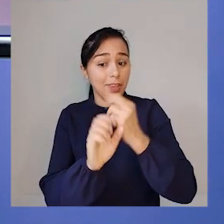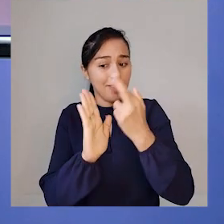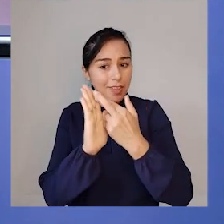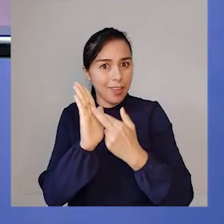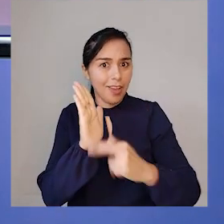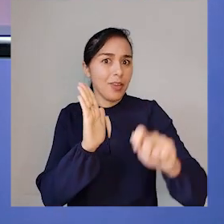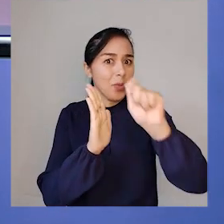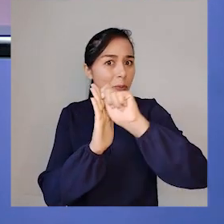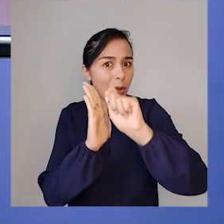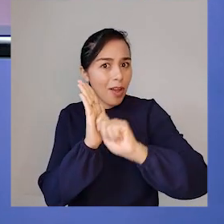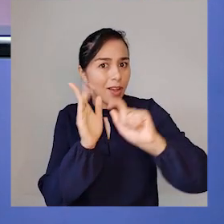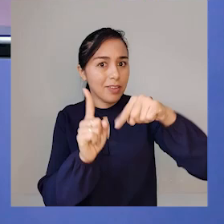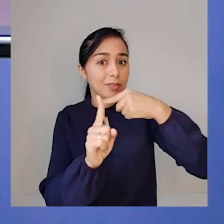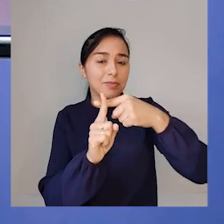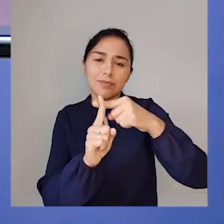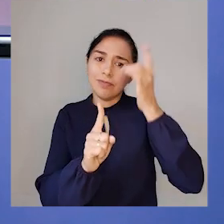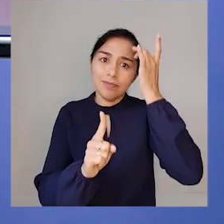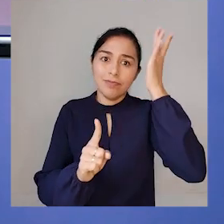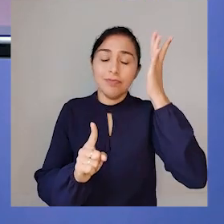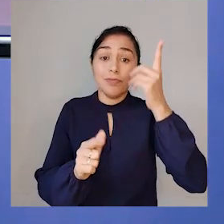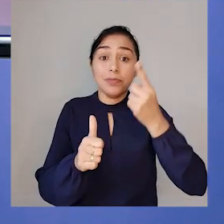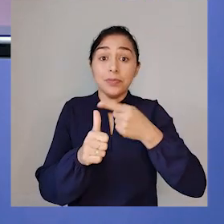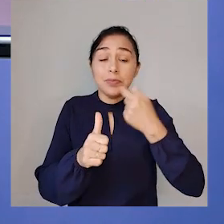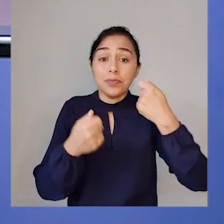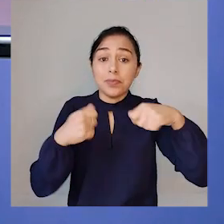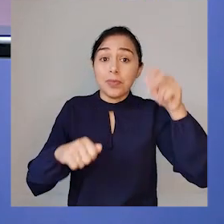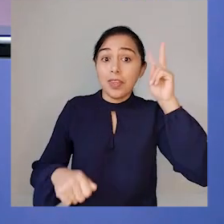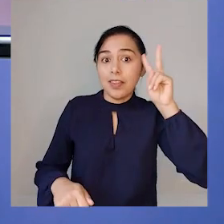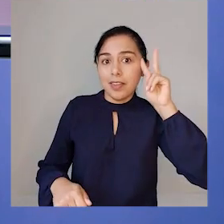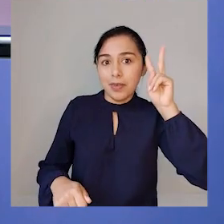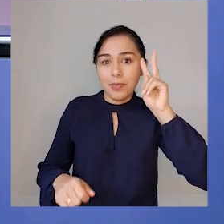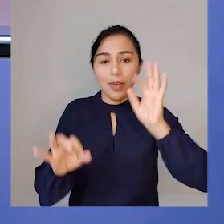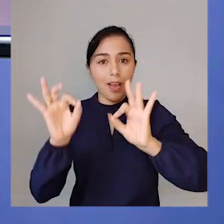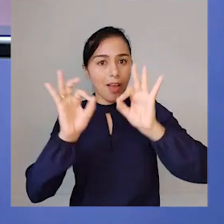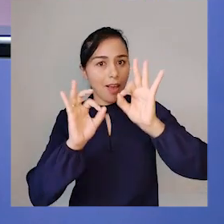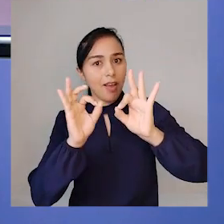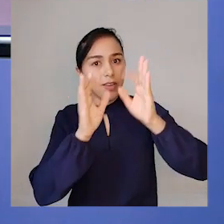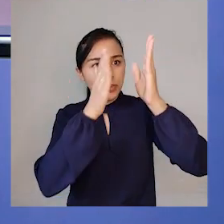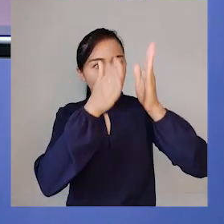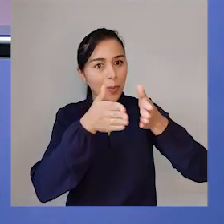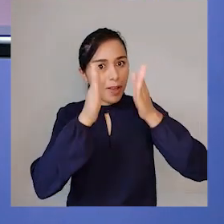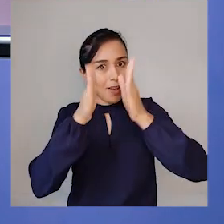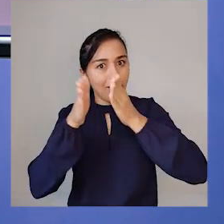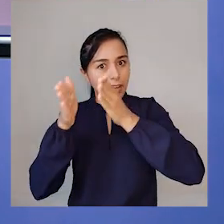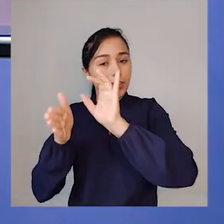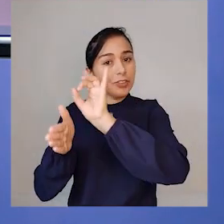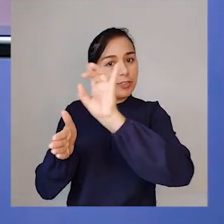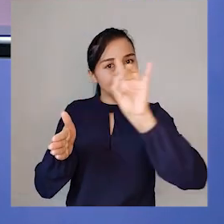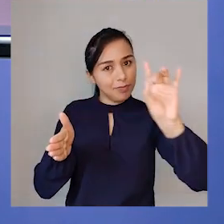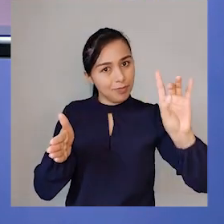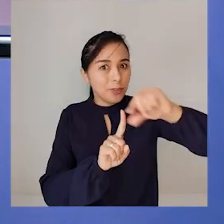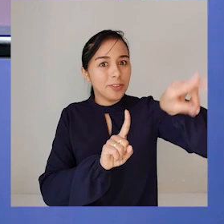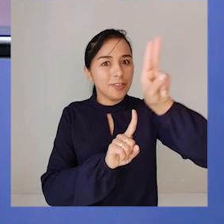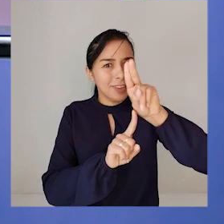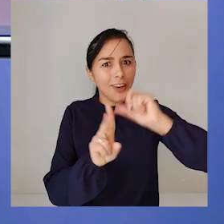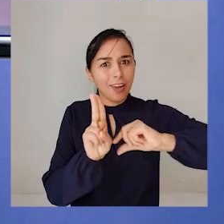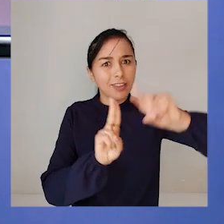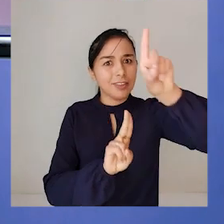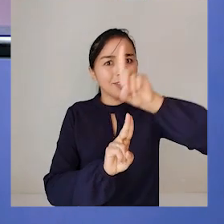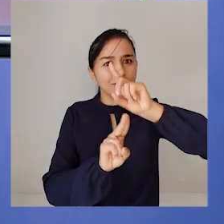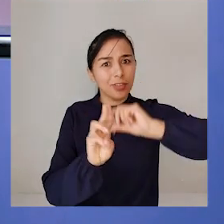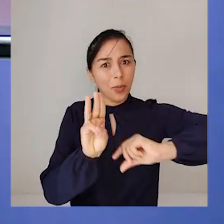Eu preciso somente lembrar as ordens do algarismo. Então, unidade,